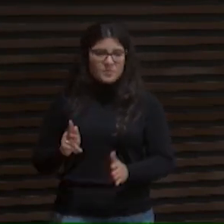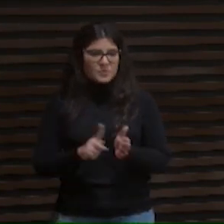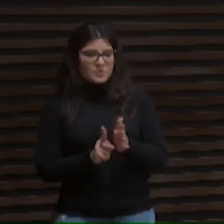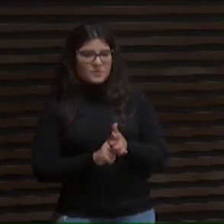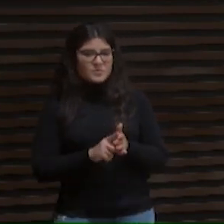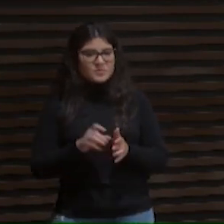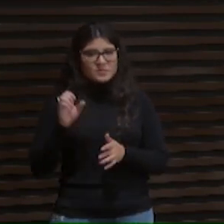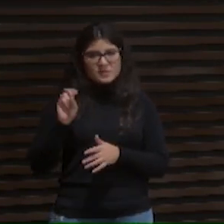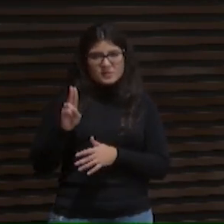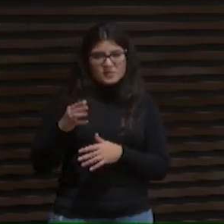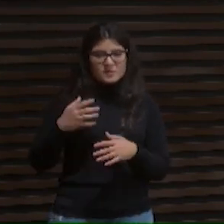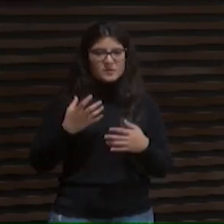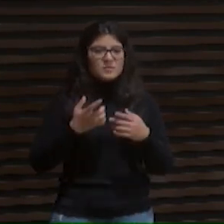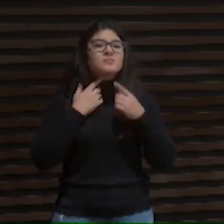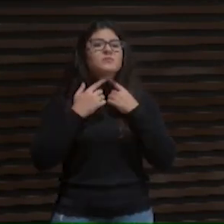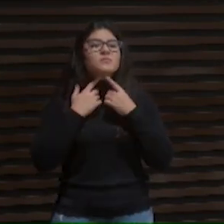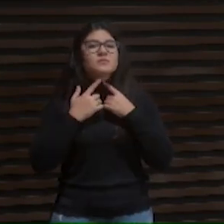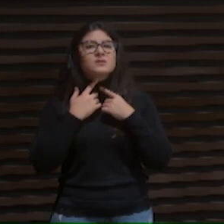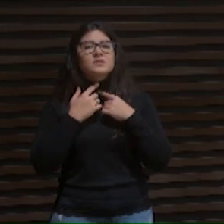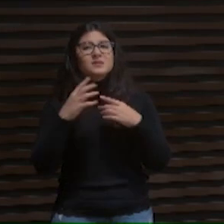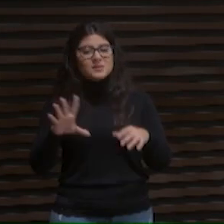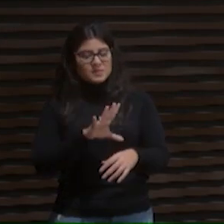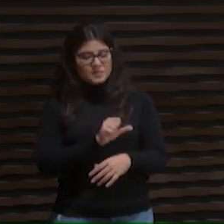em amor a Deus e amor ao próximo.